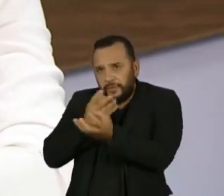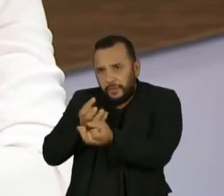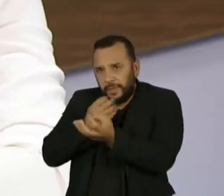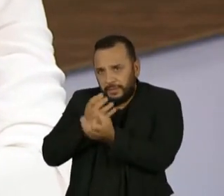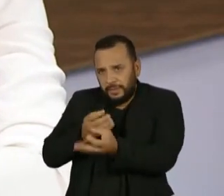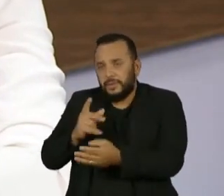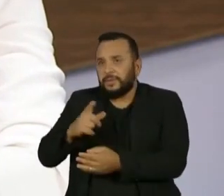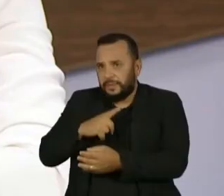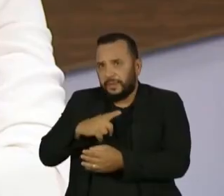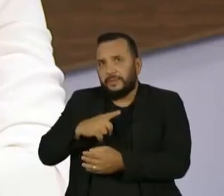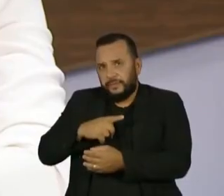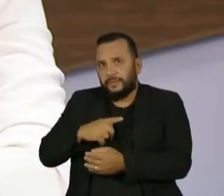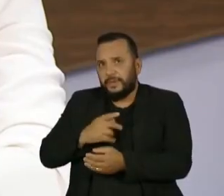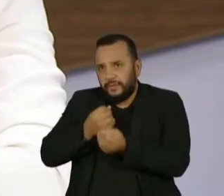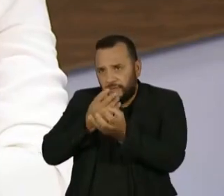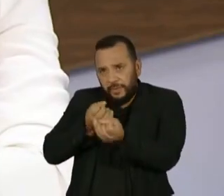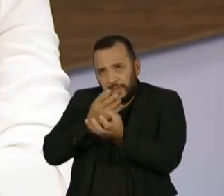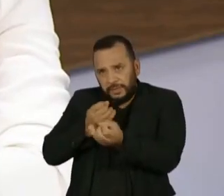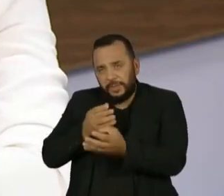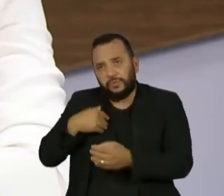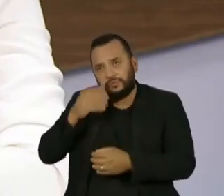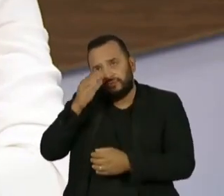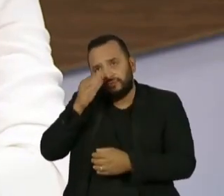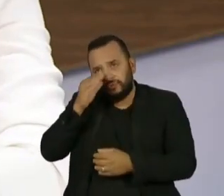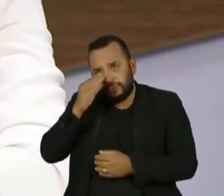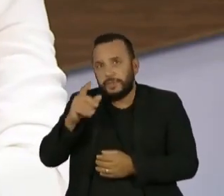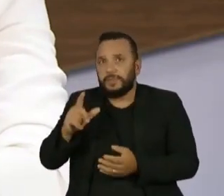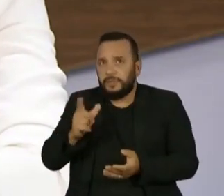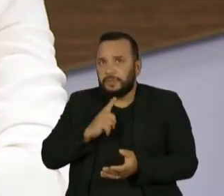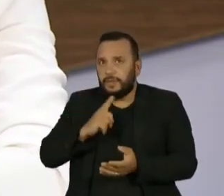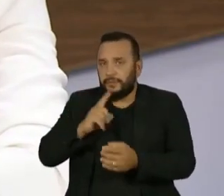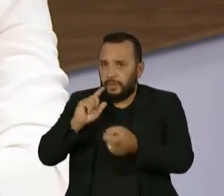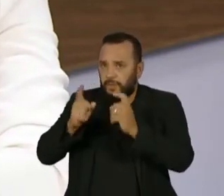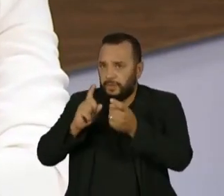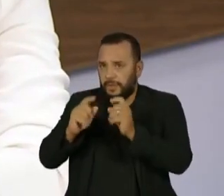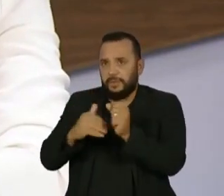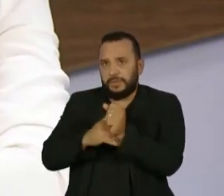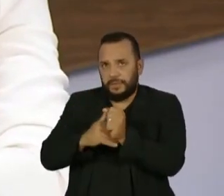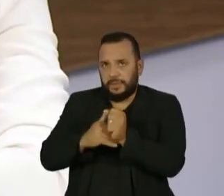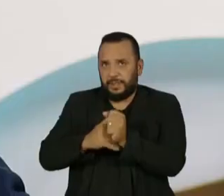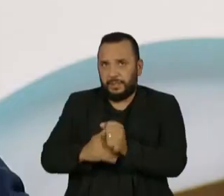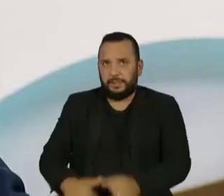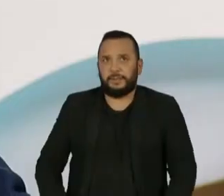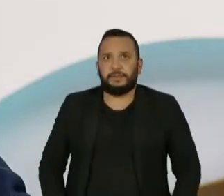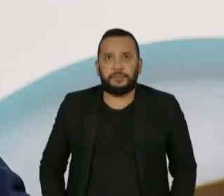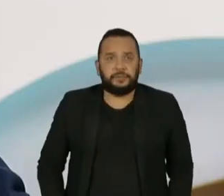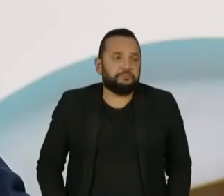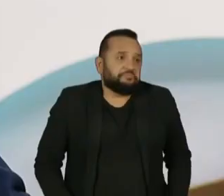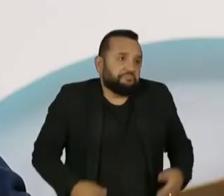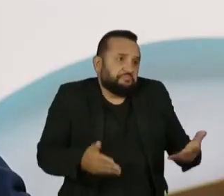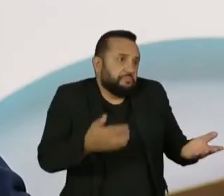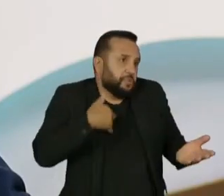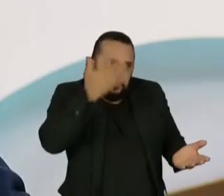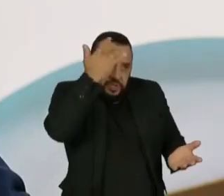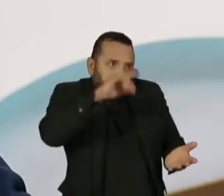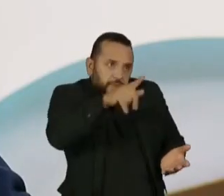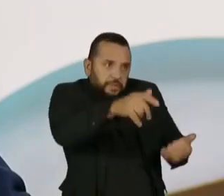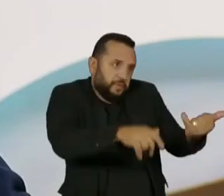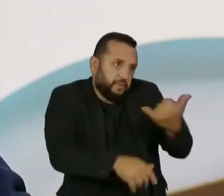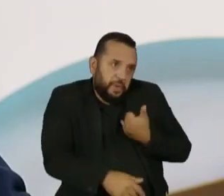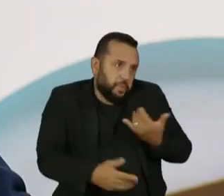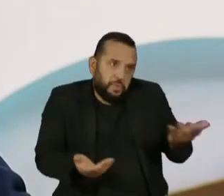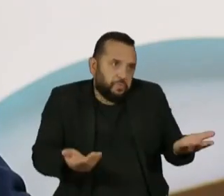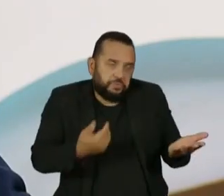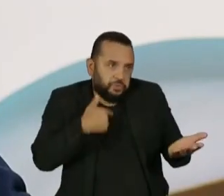teve sim acesso a uma informação privilegiada. Foi uma reunião secreta. Bom, eu estou tendo essa informação agora para o seu intermédio,